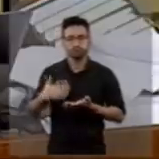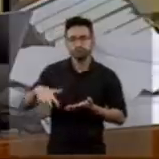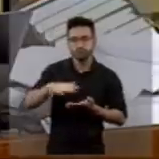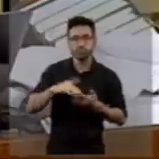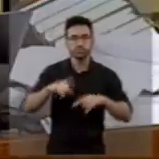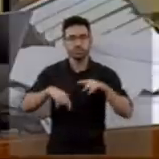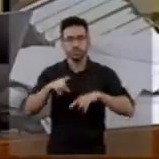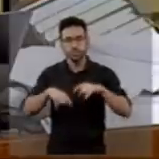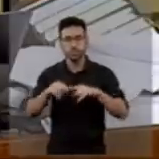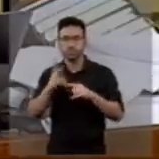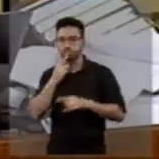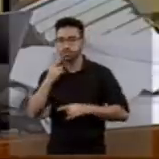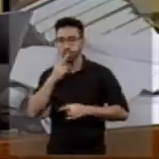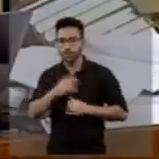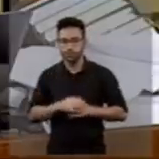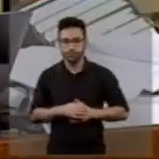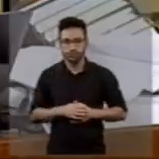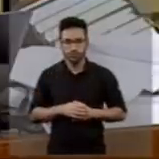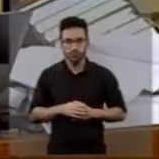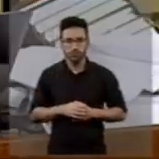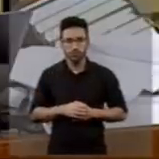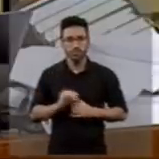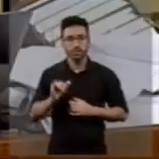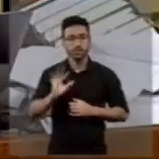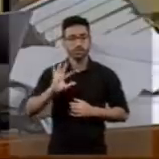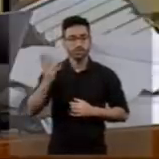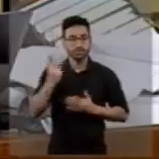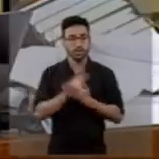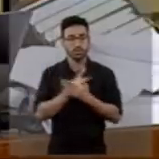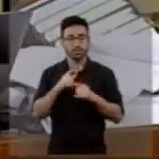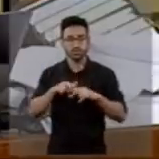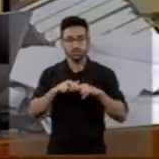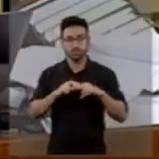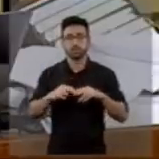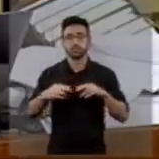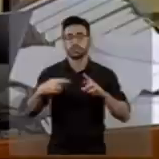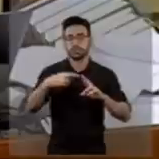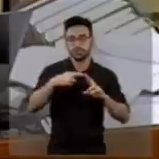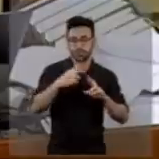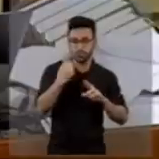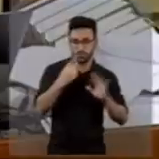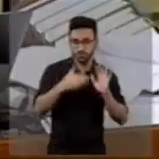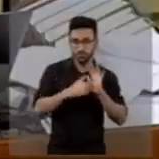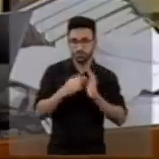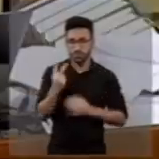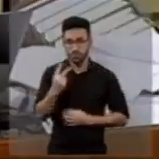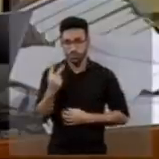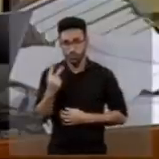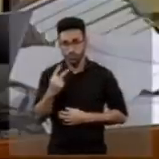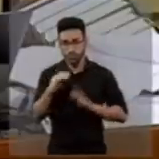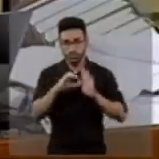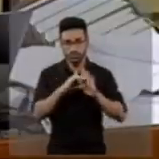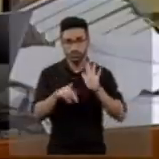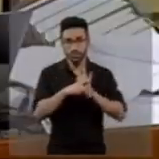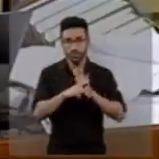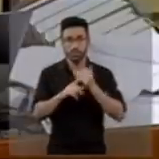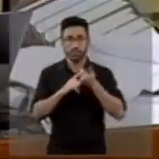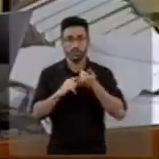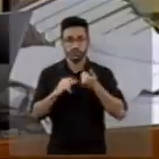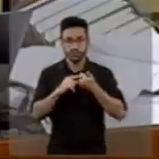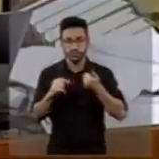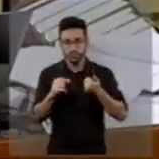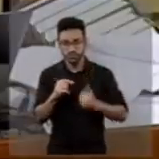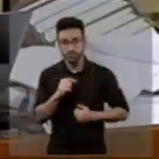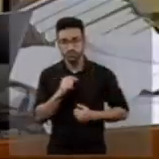etc. Na ocorrência das hipóteses mencionadas nos incisos 1 a 2 do caput desse artigo, ou seja,